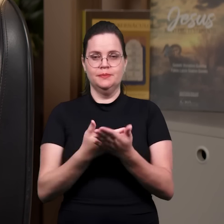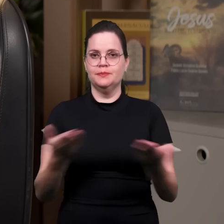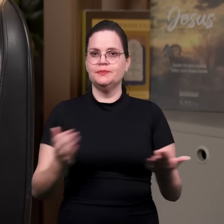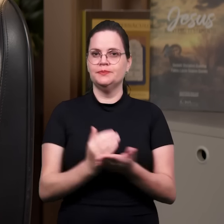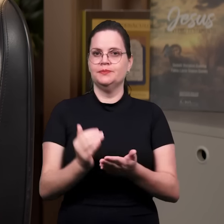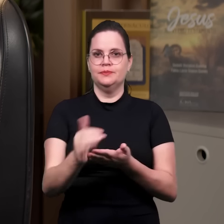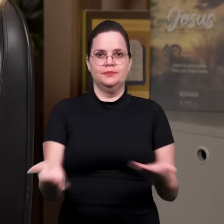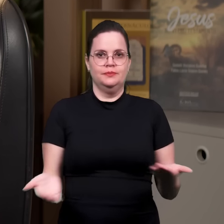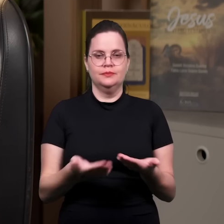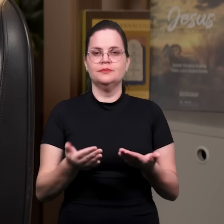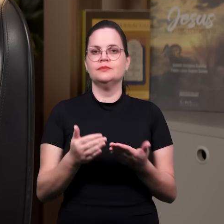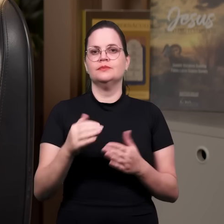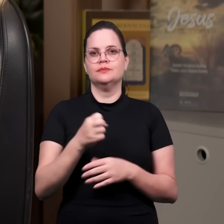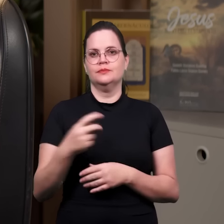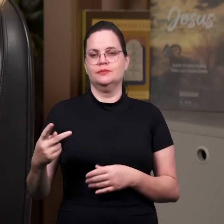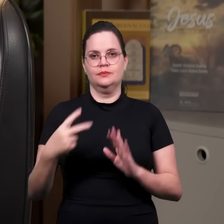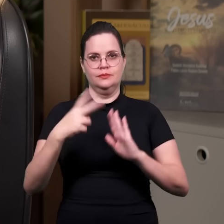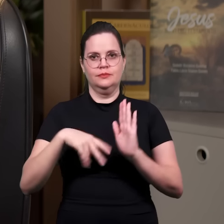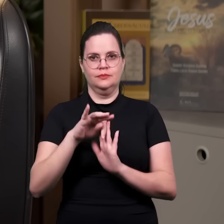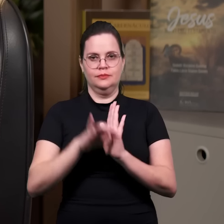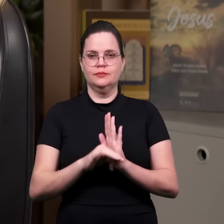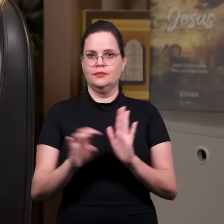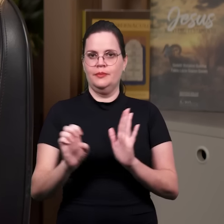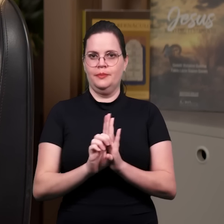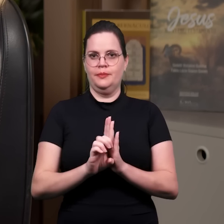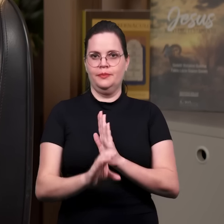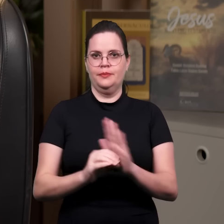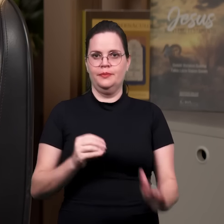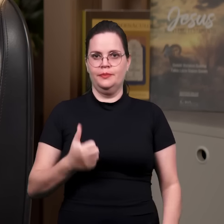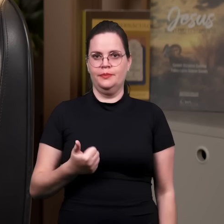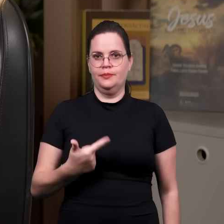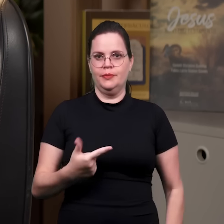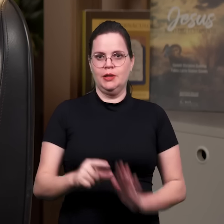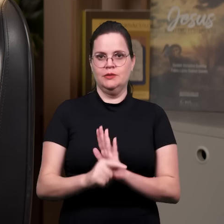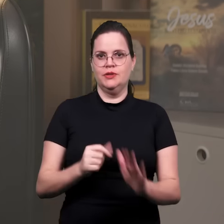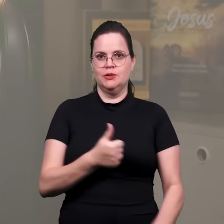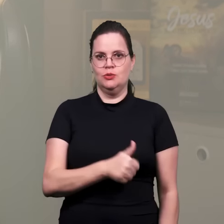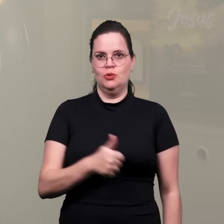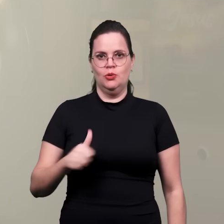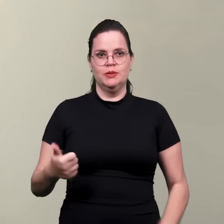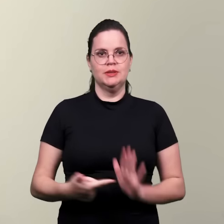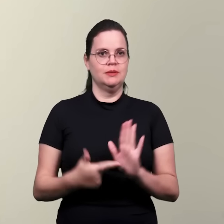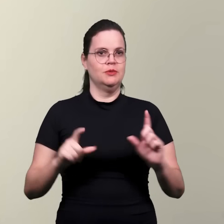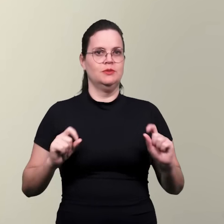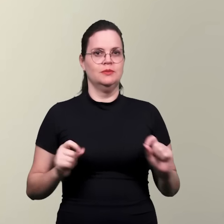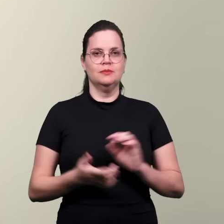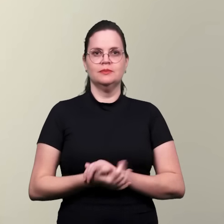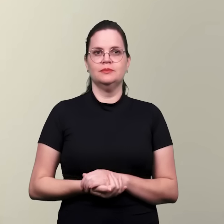esse episódio aqui lendo o texto de Êxodo, capítulo 12, verso 11, que diz